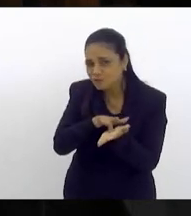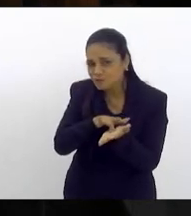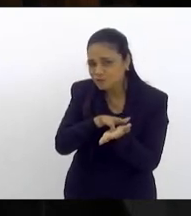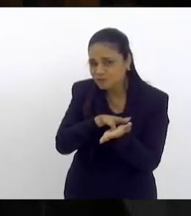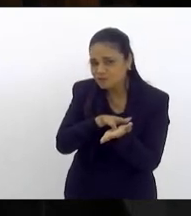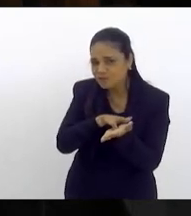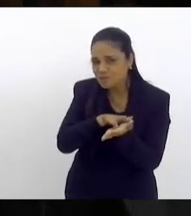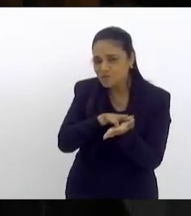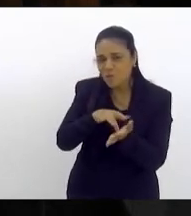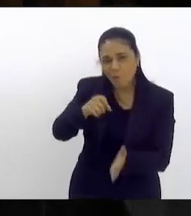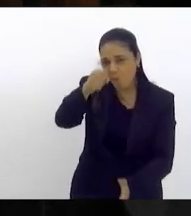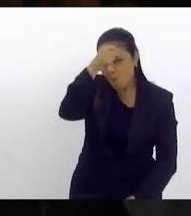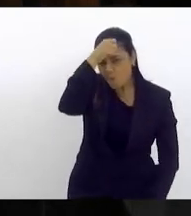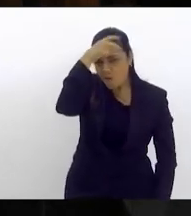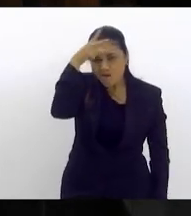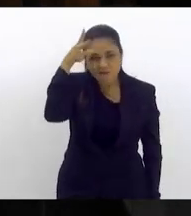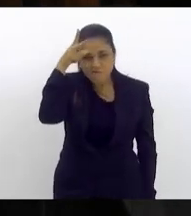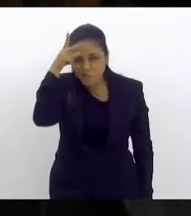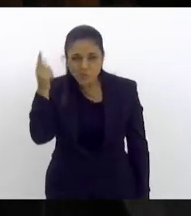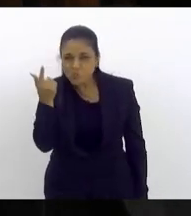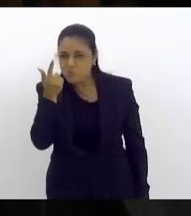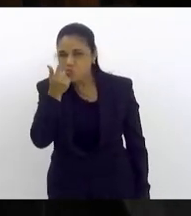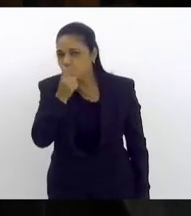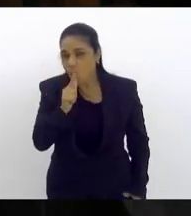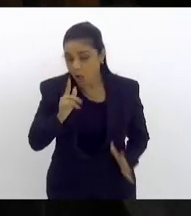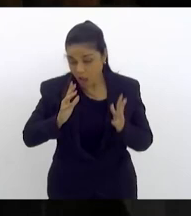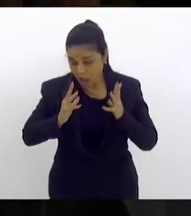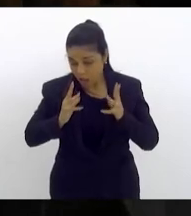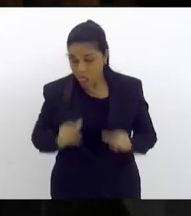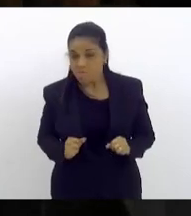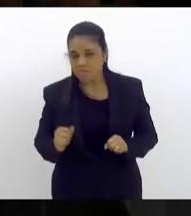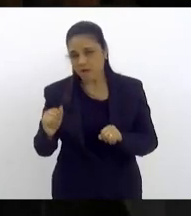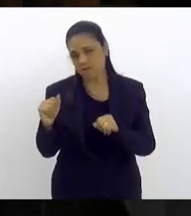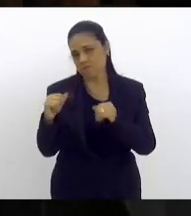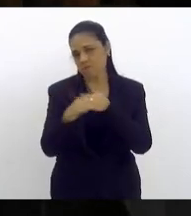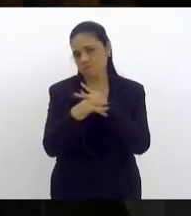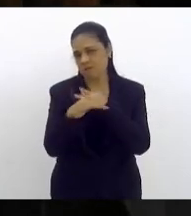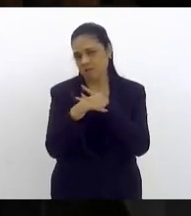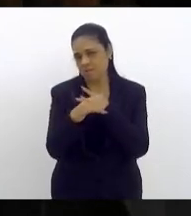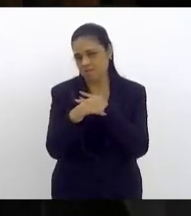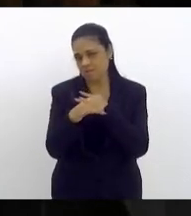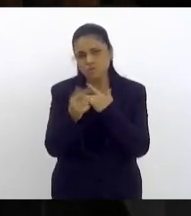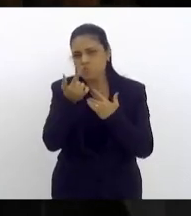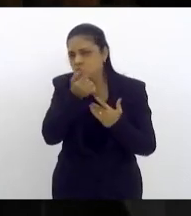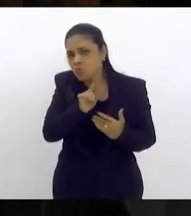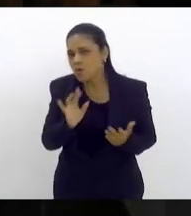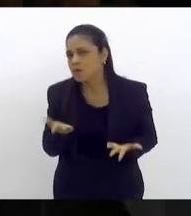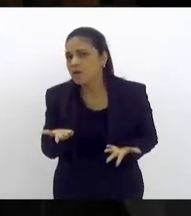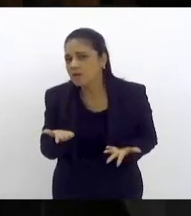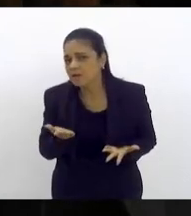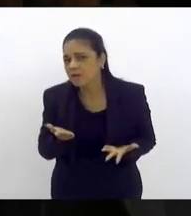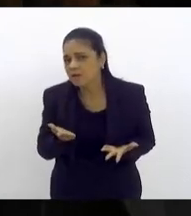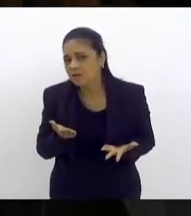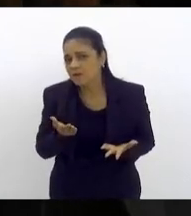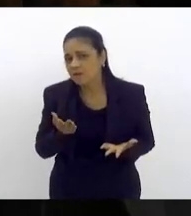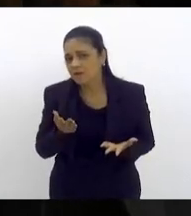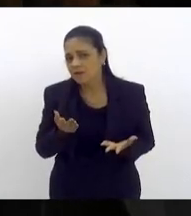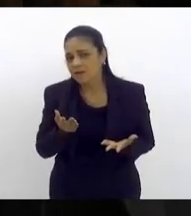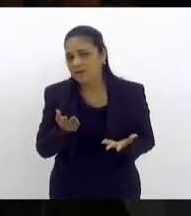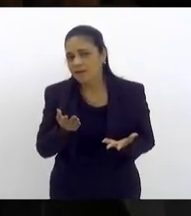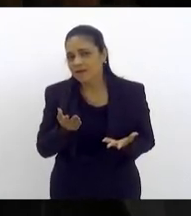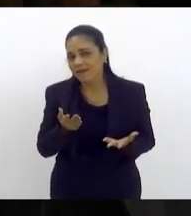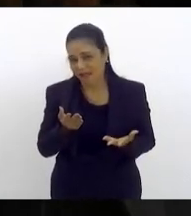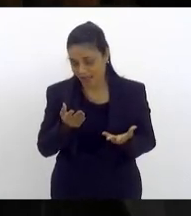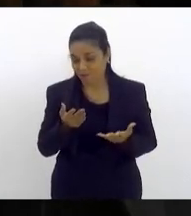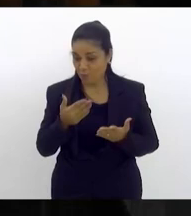consegue o prefeito não consegue limpar a cidade o prefeito agora tão pedindo para encerrar